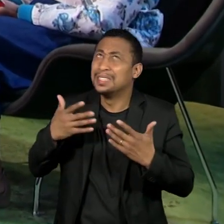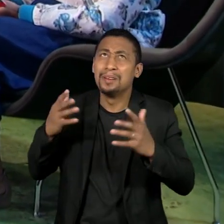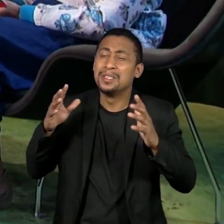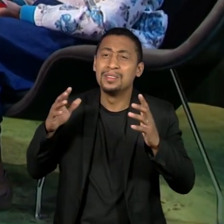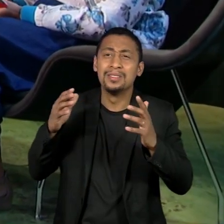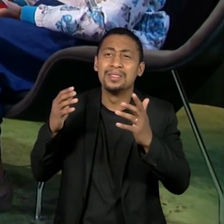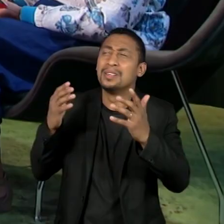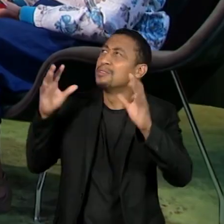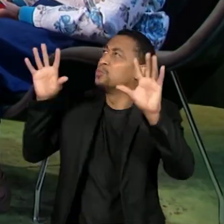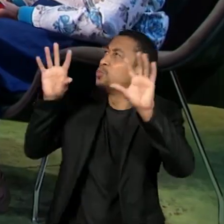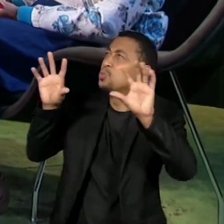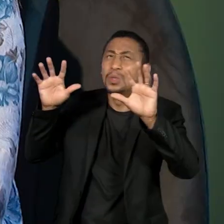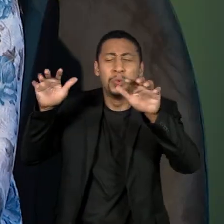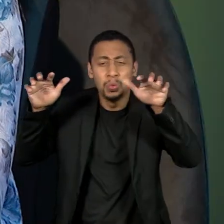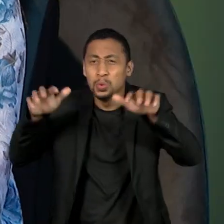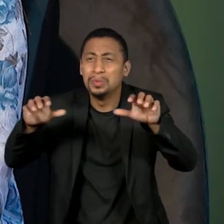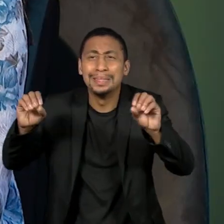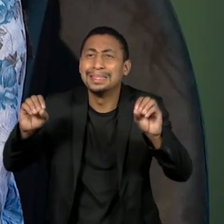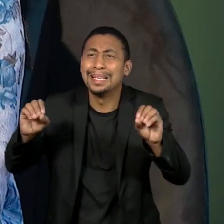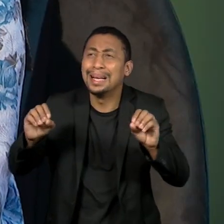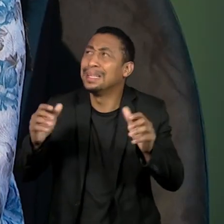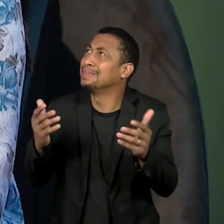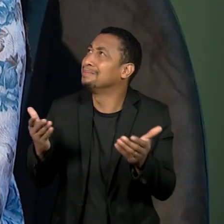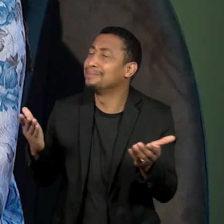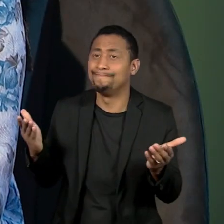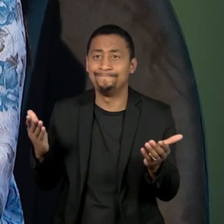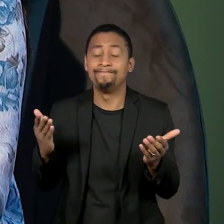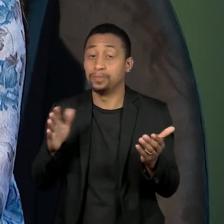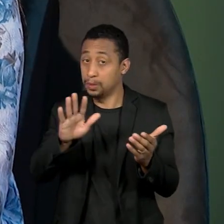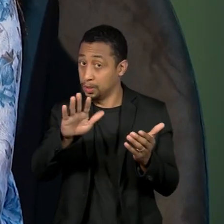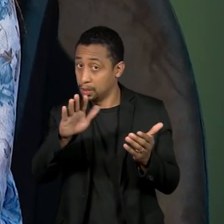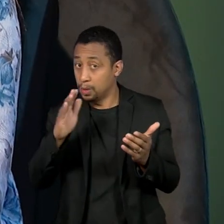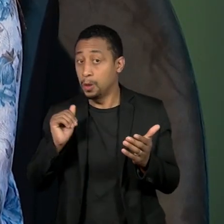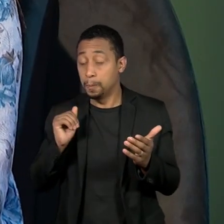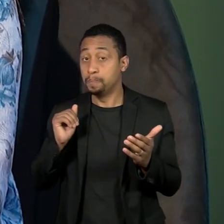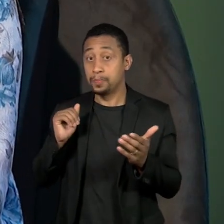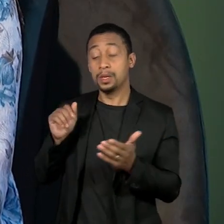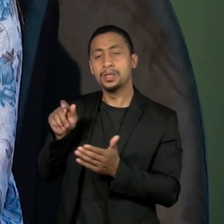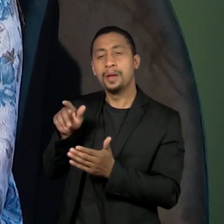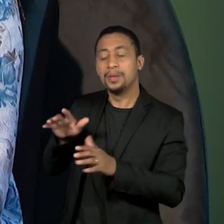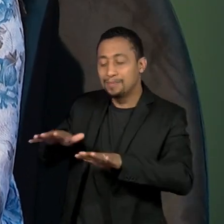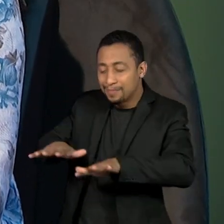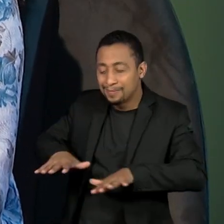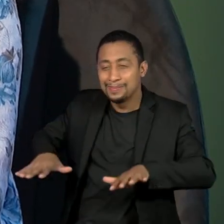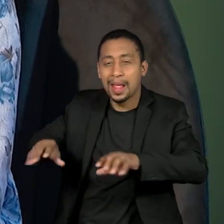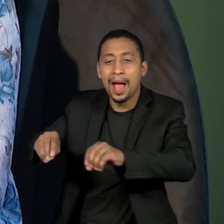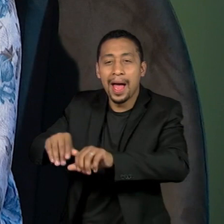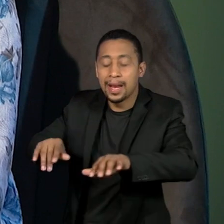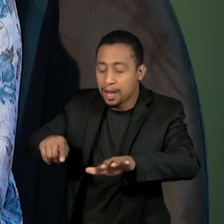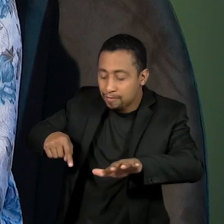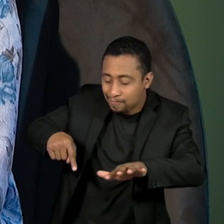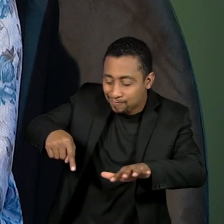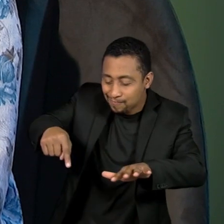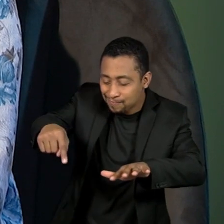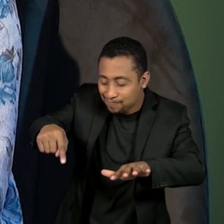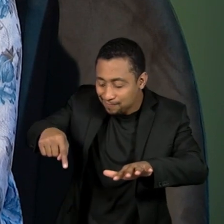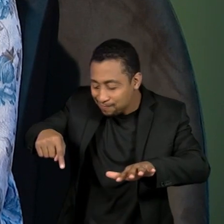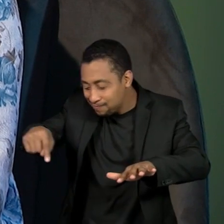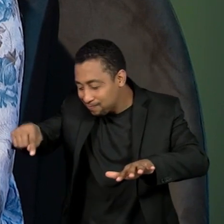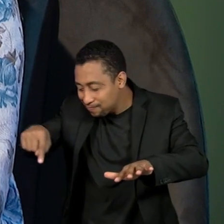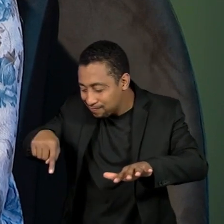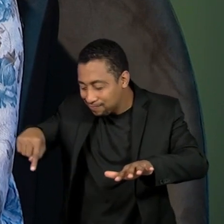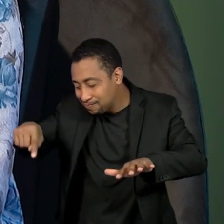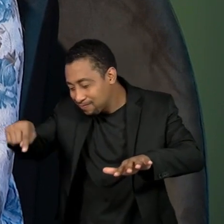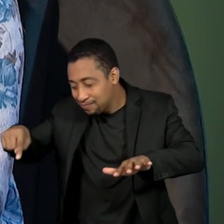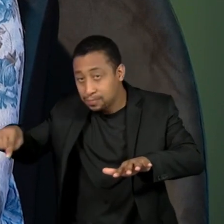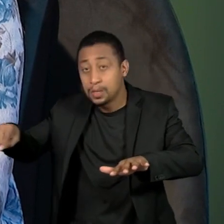poeiras do meu indizível. Sabe quando o mar desfaz a escrita na areia? Sabe quando o dia vai virando noite e